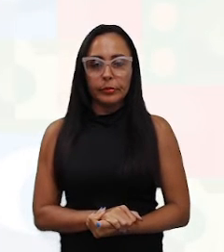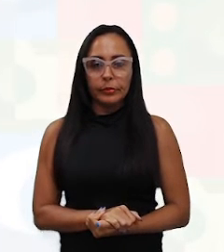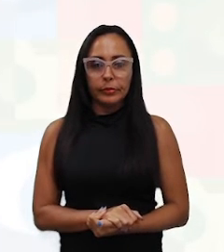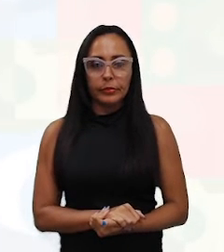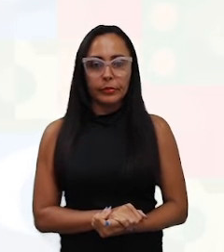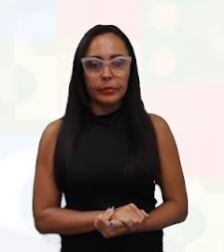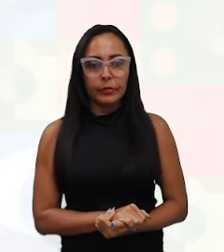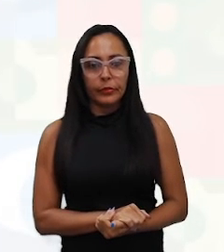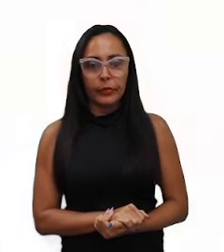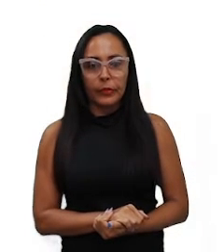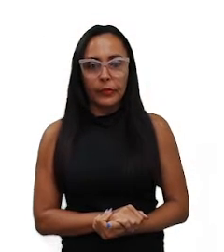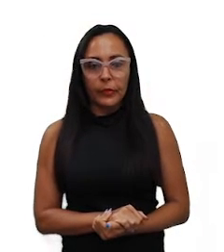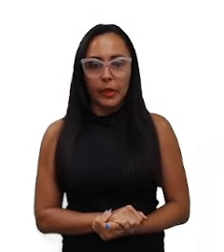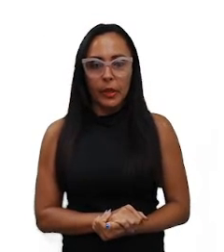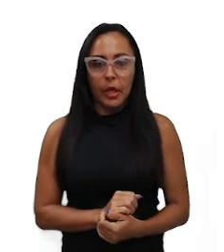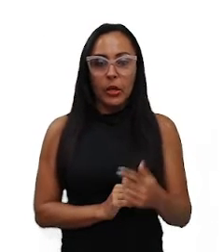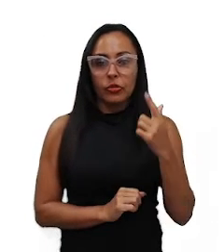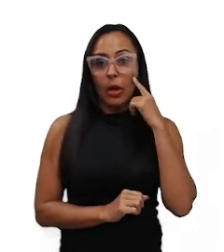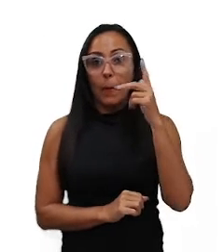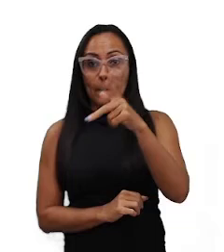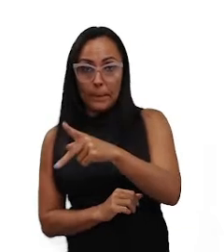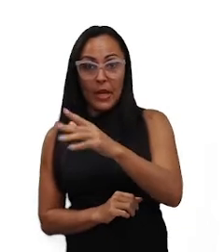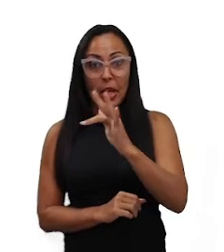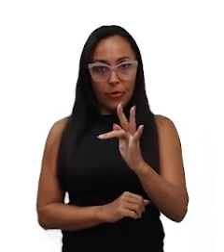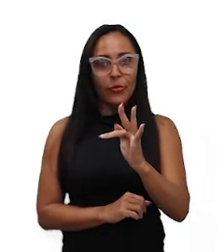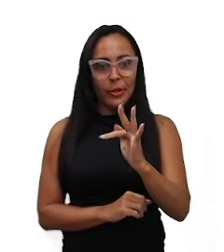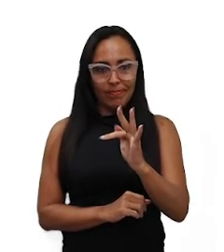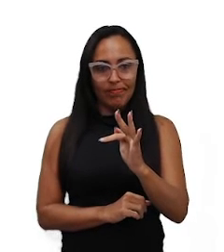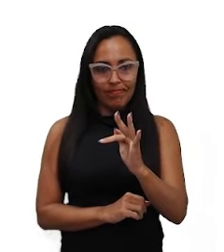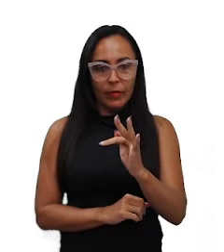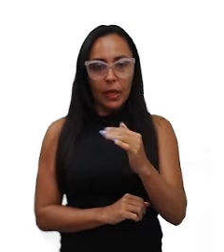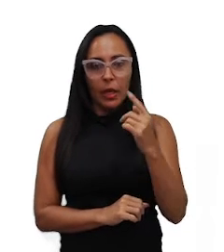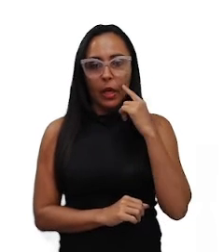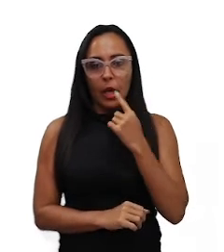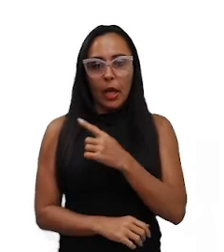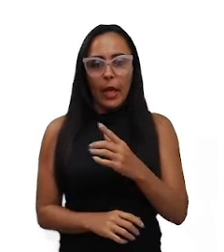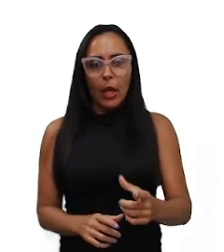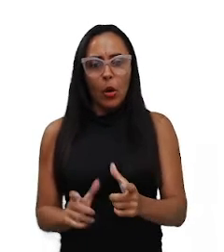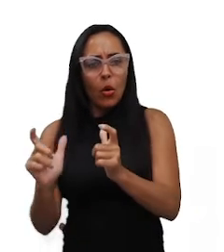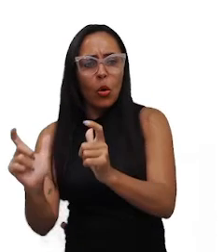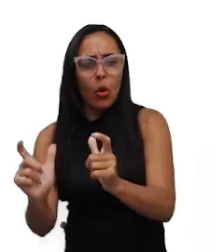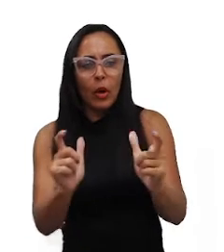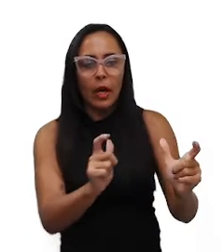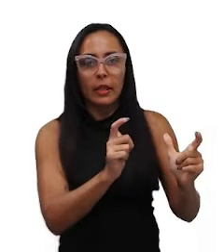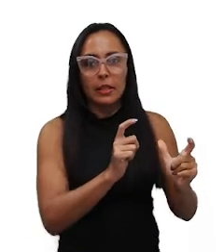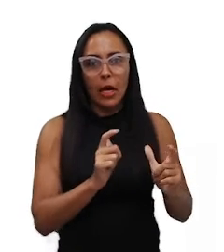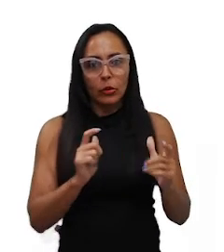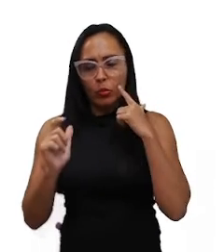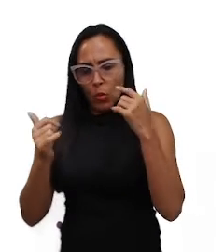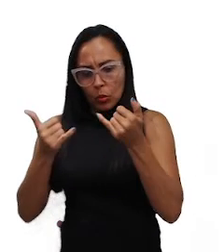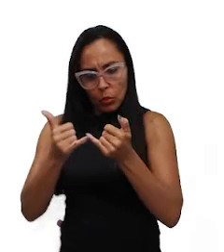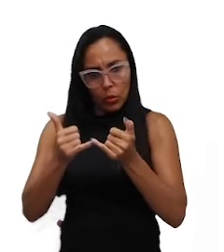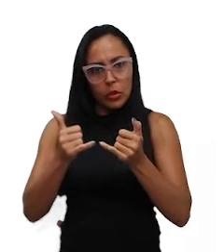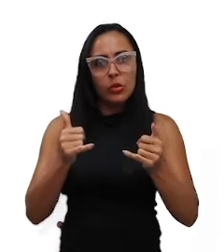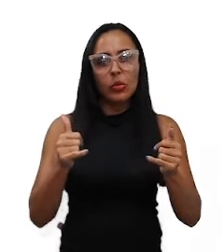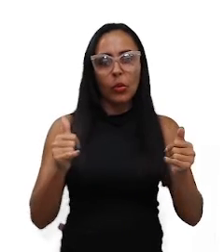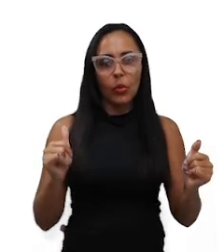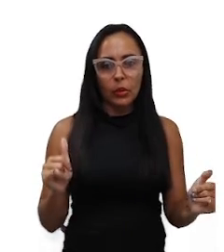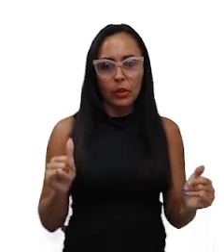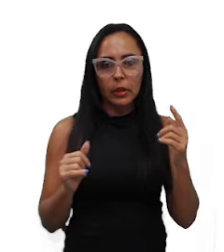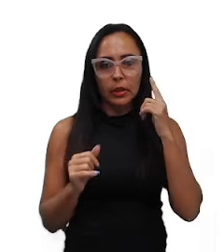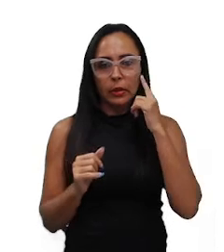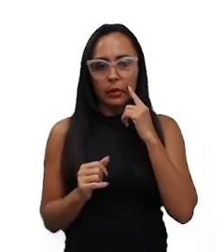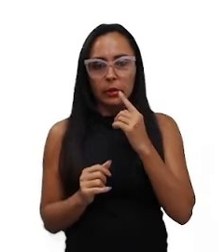Já o ponto de fuga, que é considerada como PF, é o ponto localizado na linha do horizonte, para